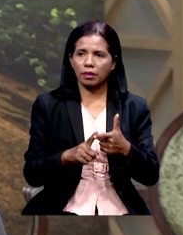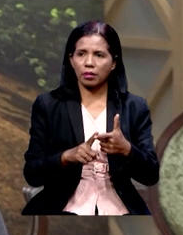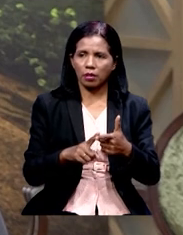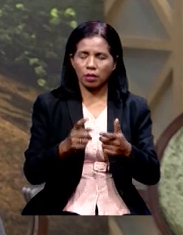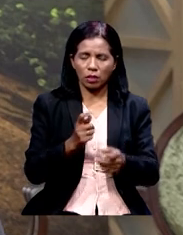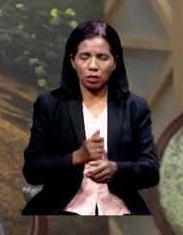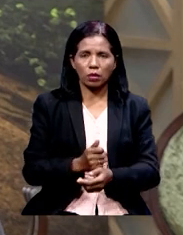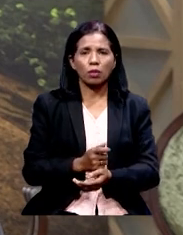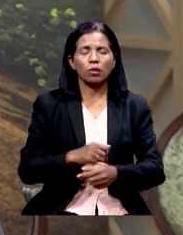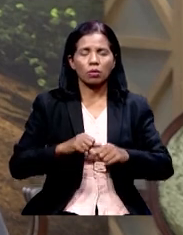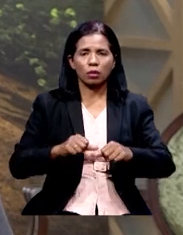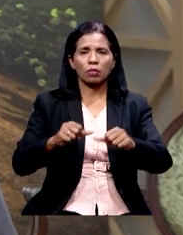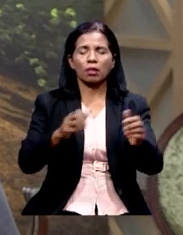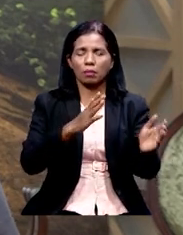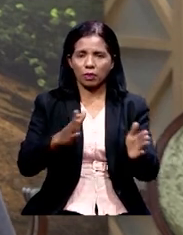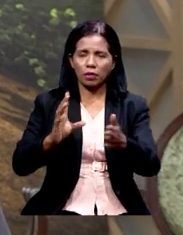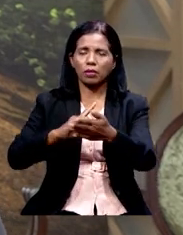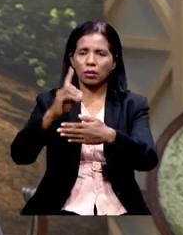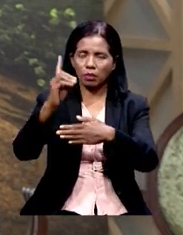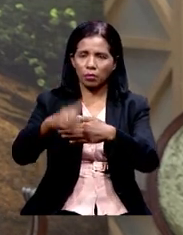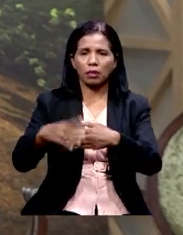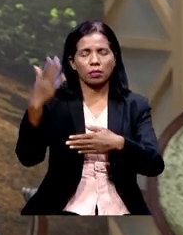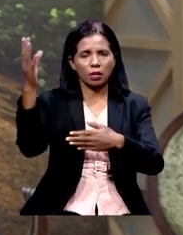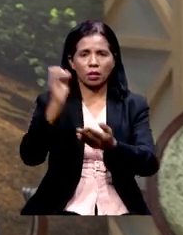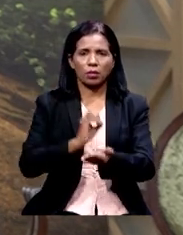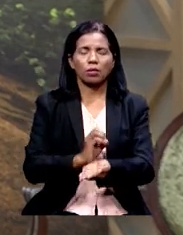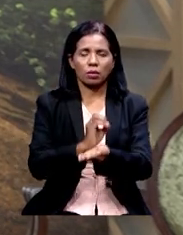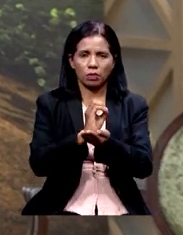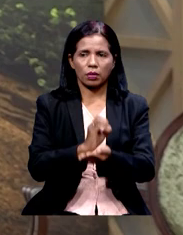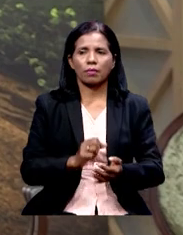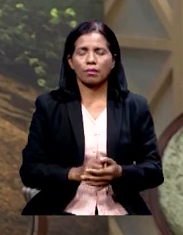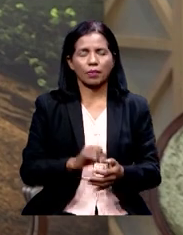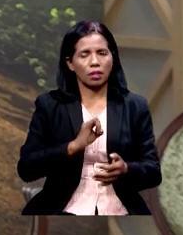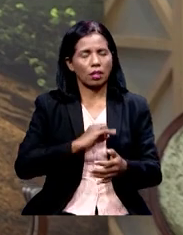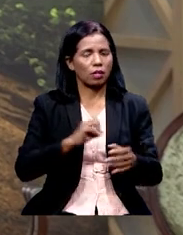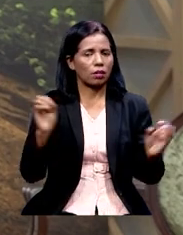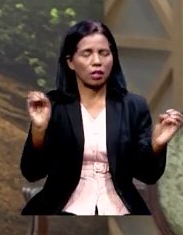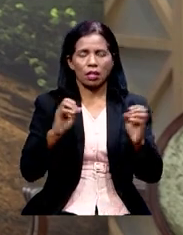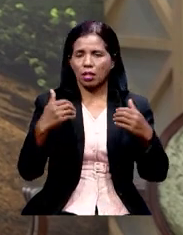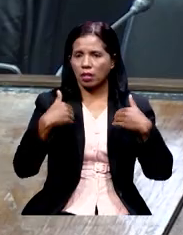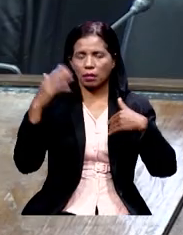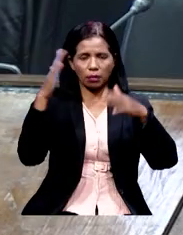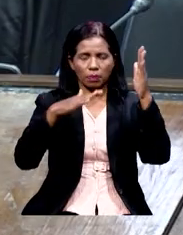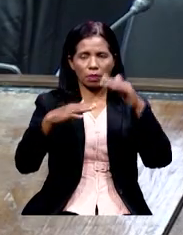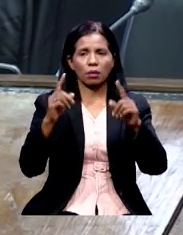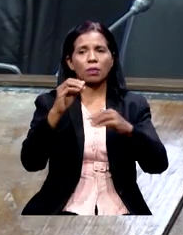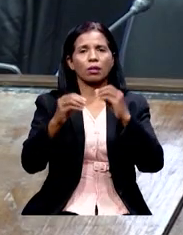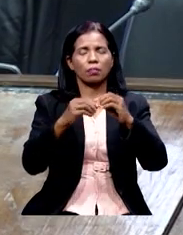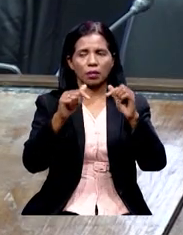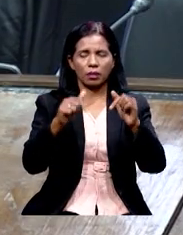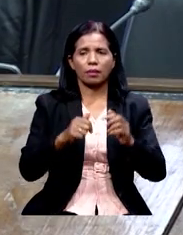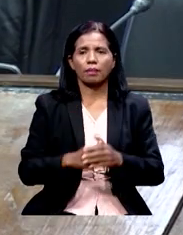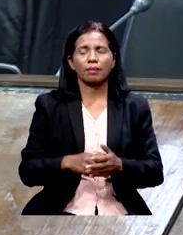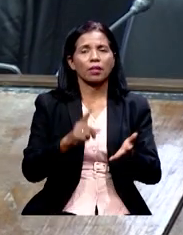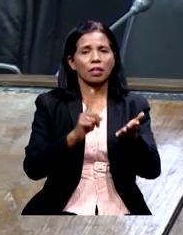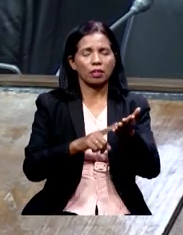continua o processo de desenvolvimento, o Ecosinião. Tanto aula e problema rumoide, né? Durante a